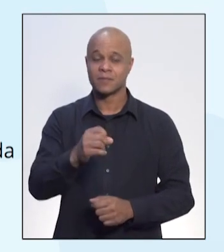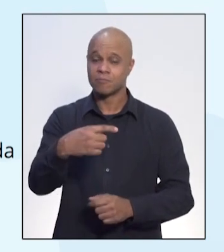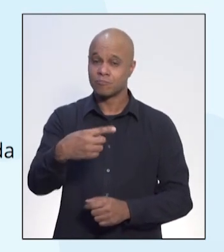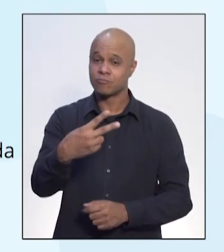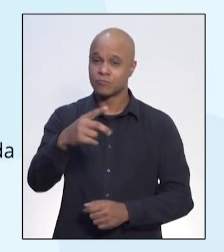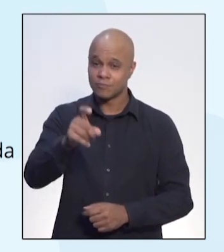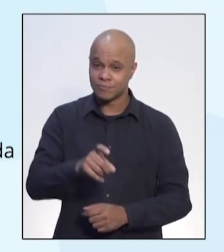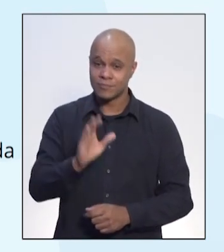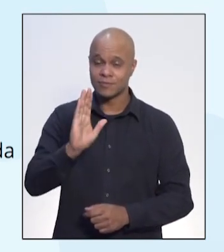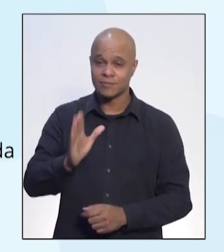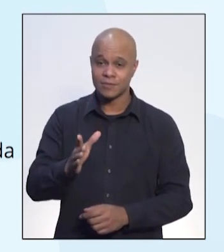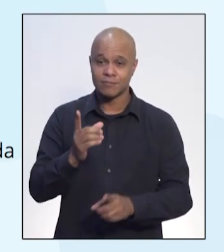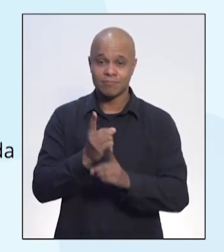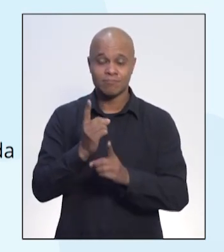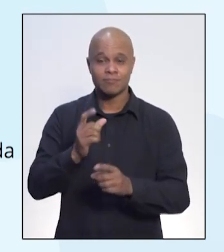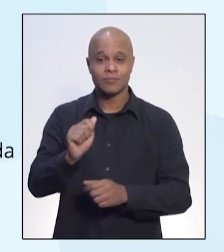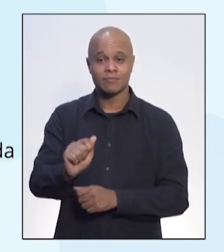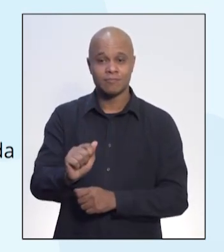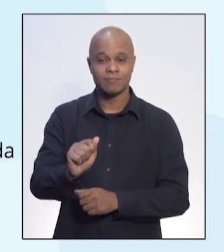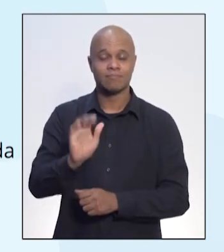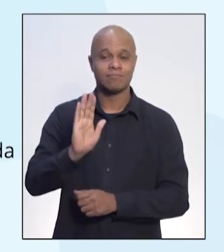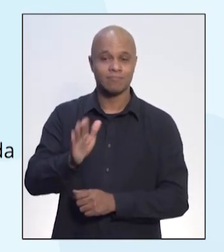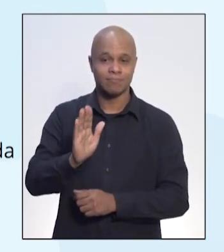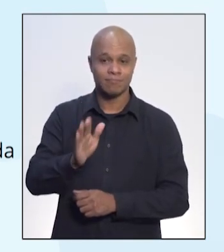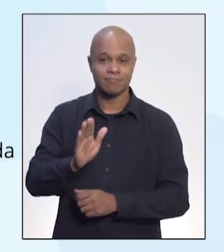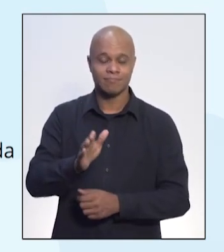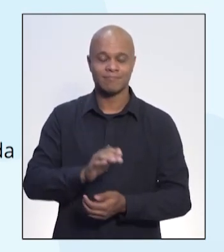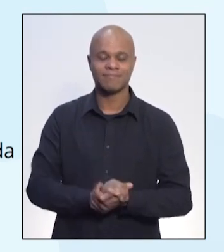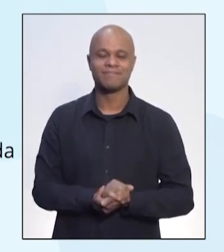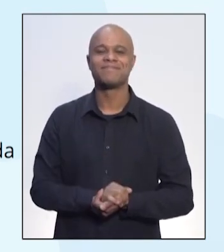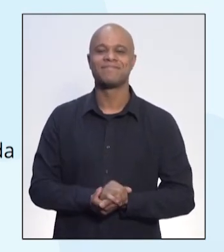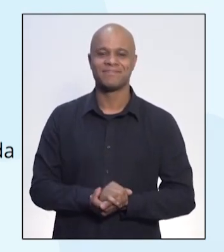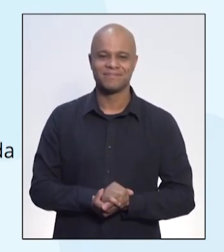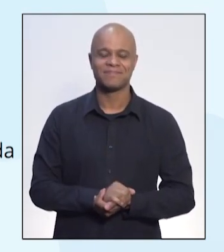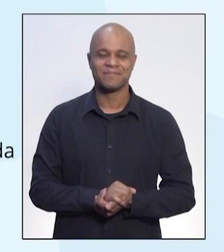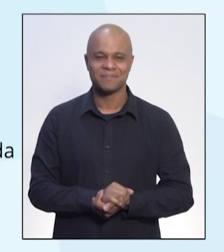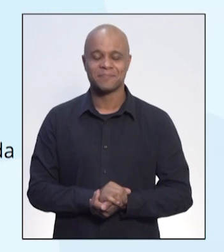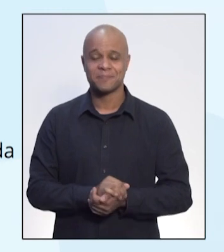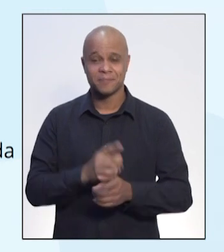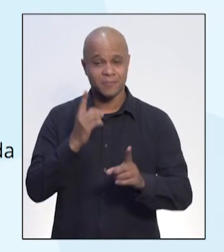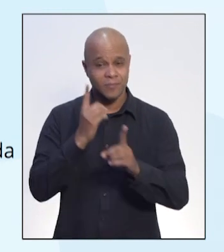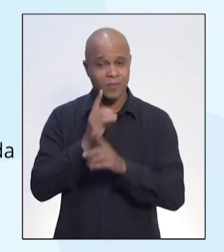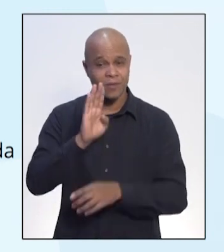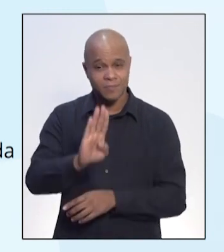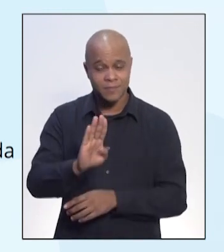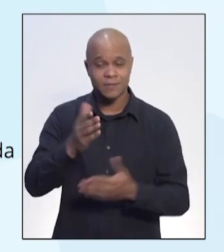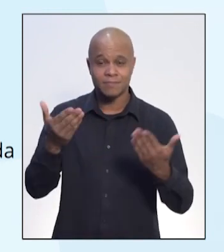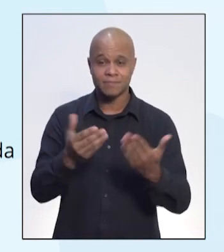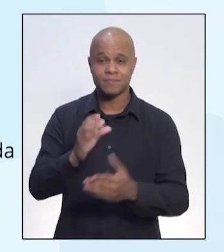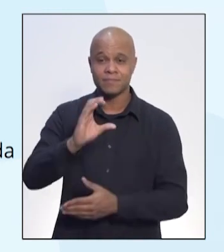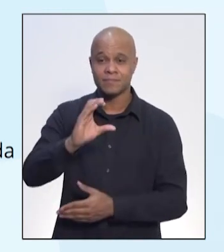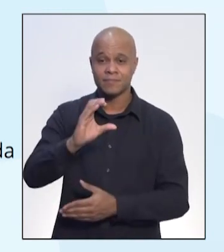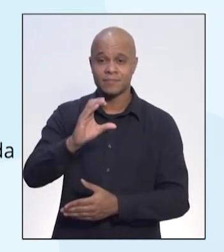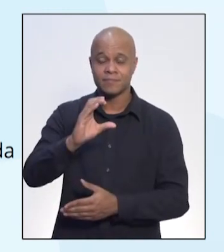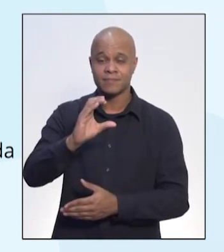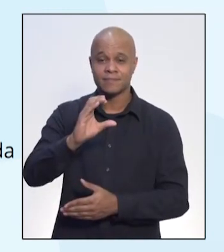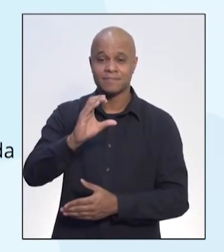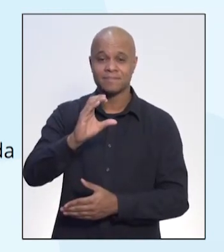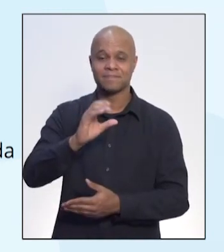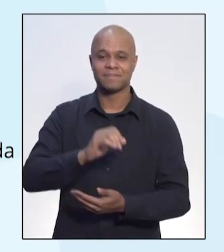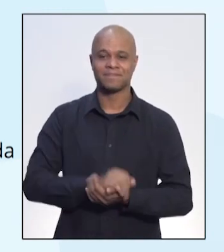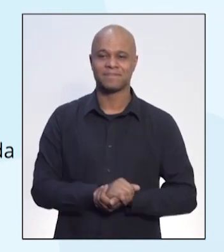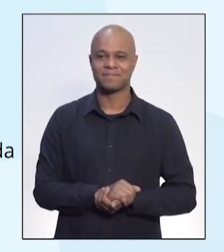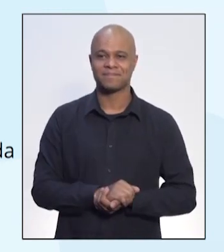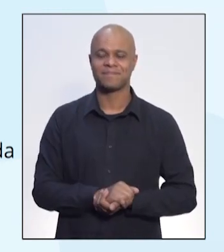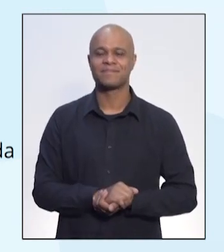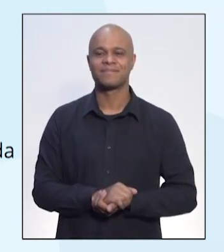A área, que é 60x menos 2x quadrado, vocês já acharam no item B. E agora a gente vai para o item C.